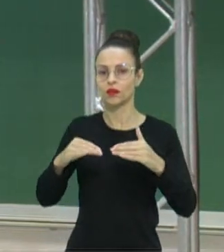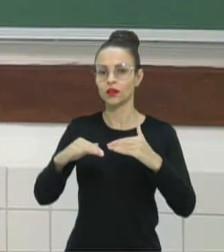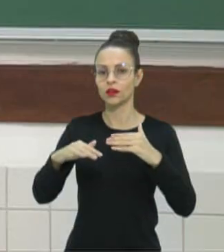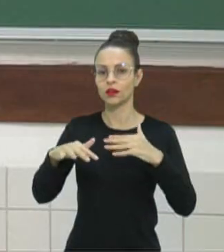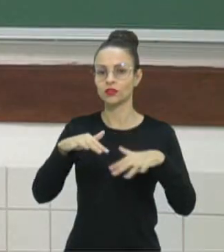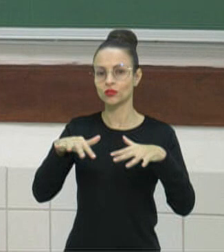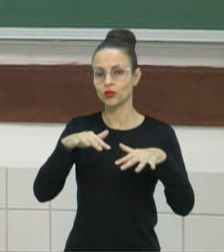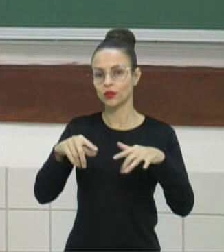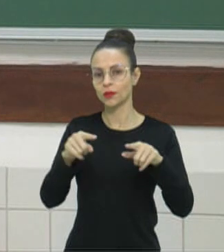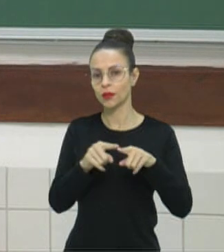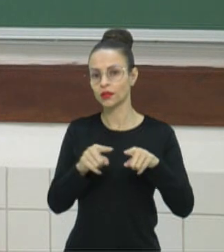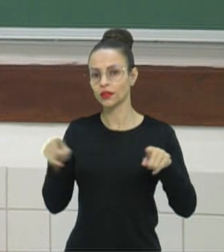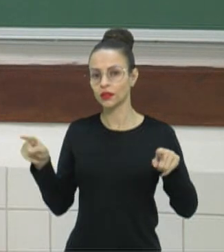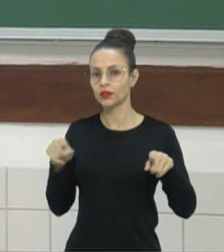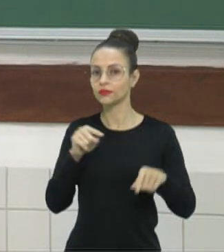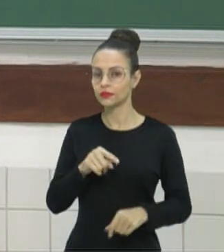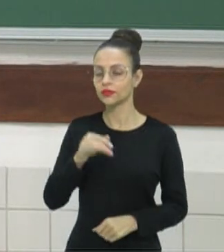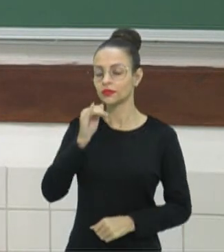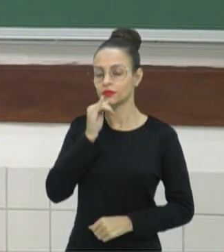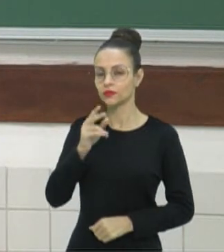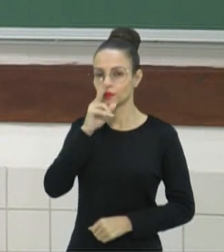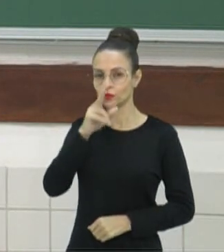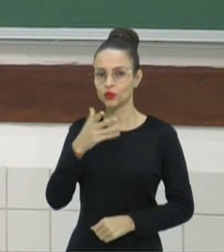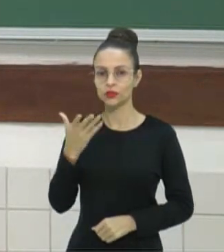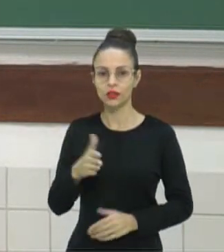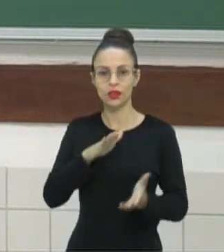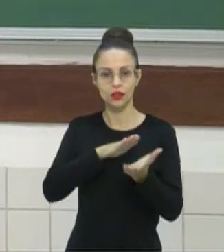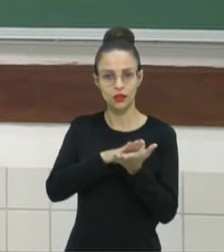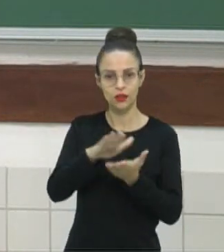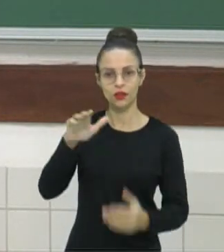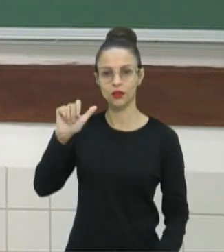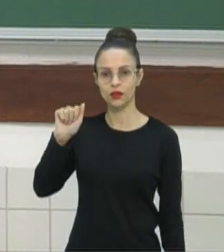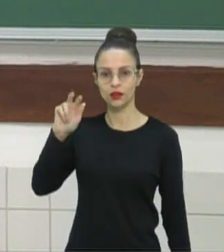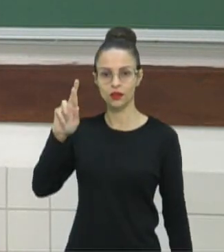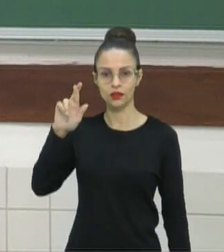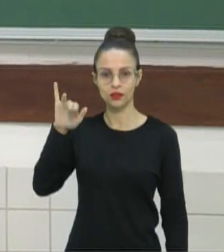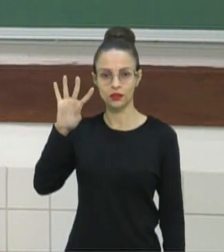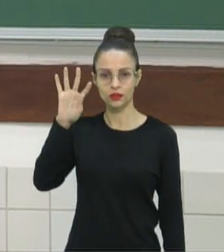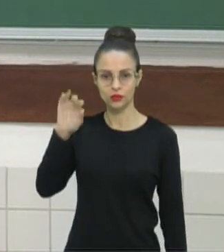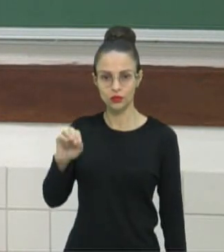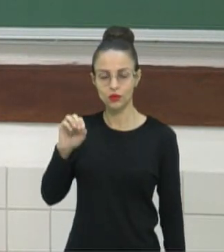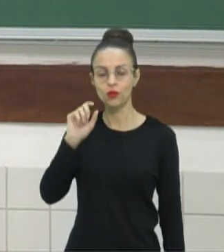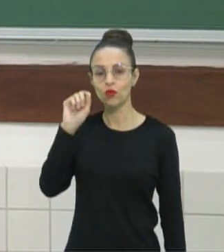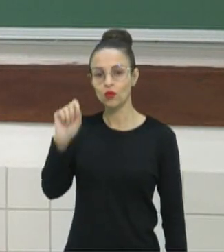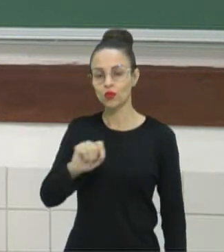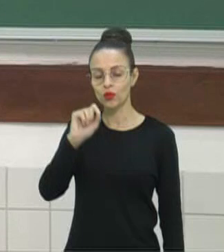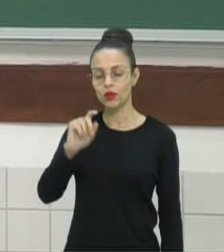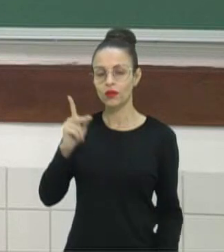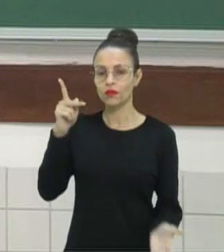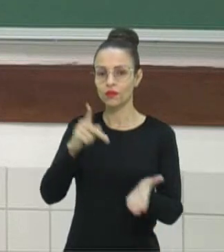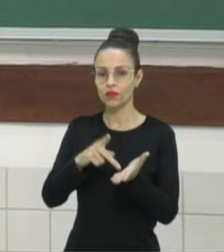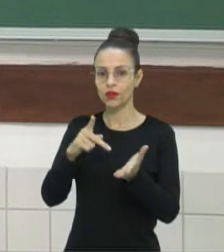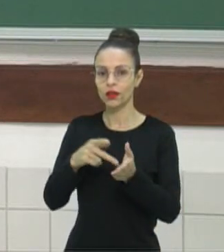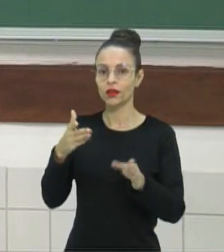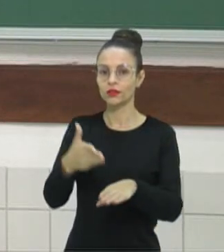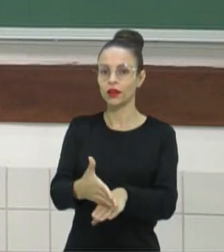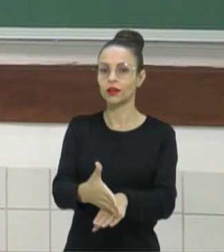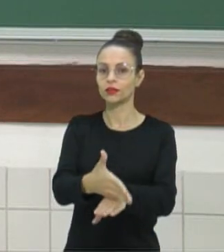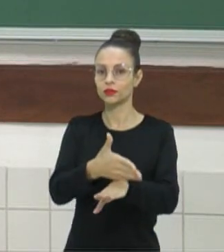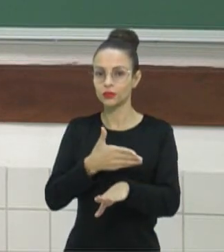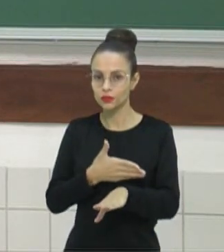caso, a força que está provocando aqui é a força de atrito, que ela está, está na verdade, retardando,